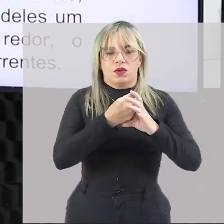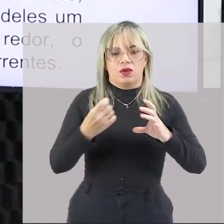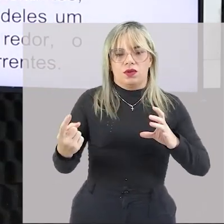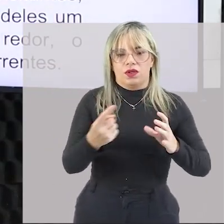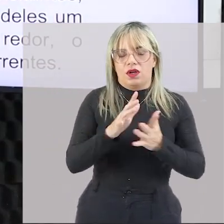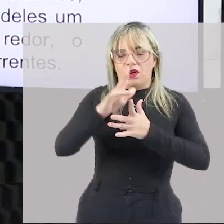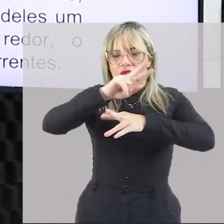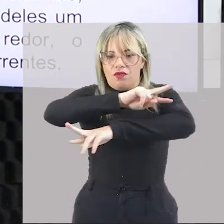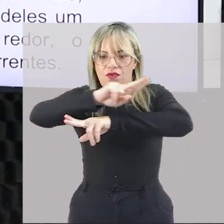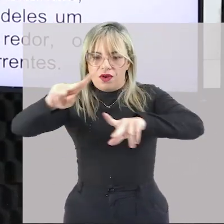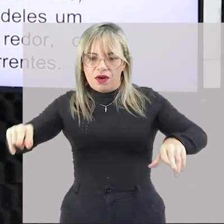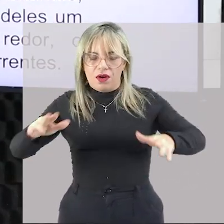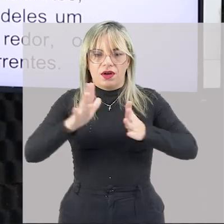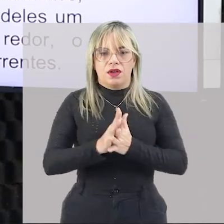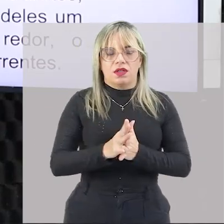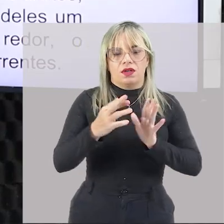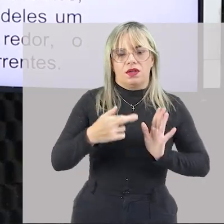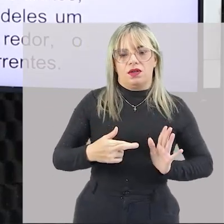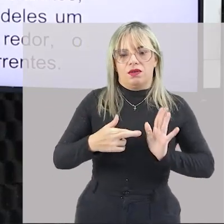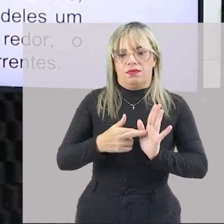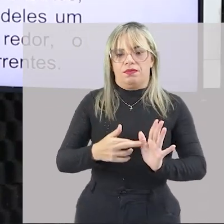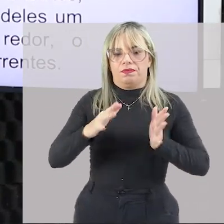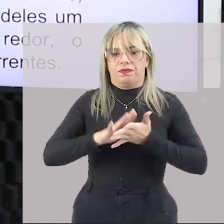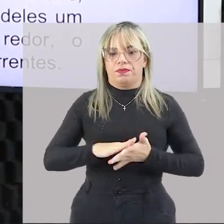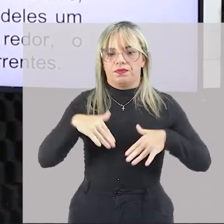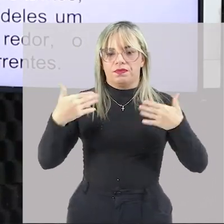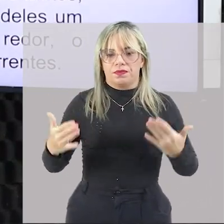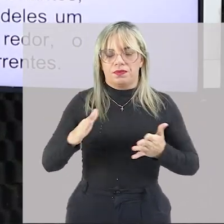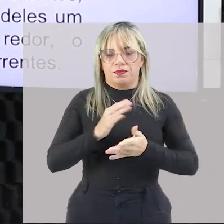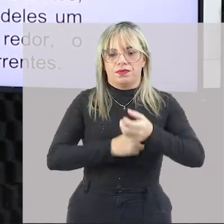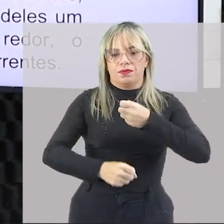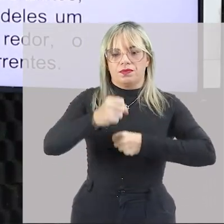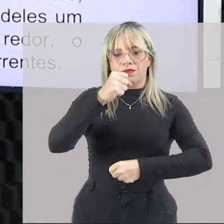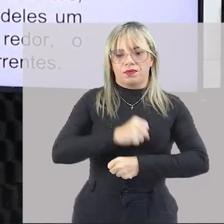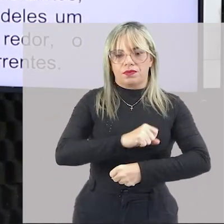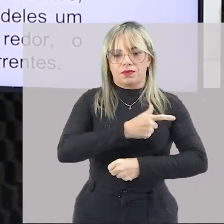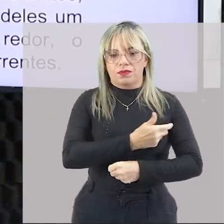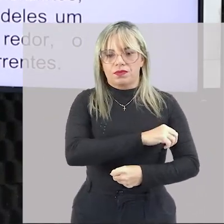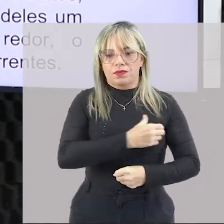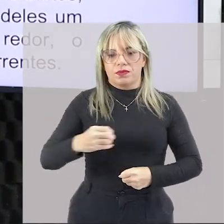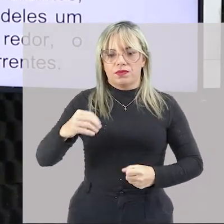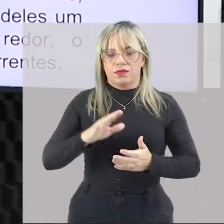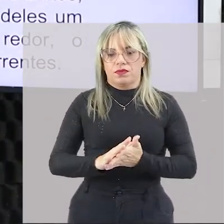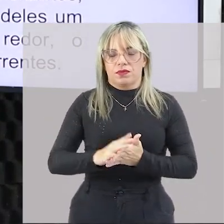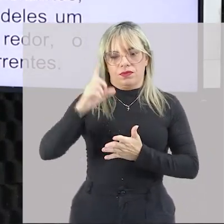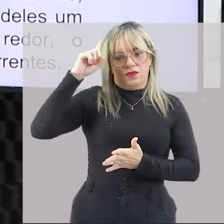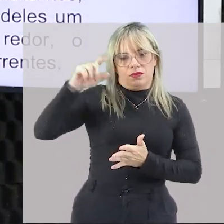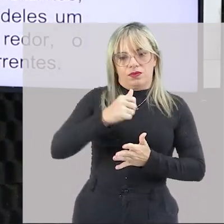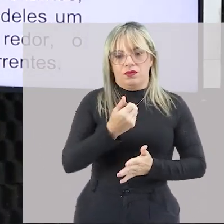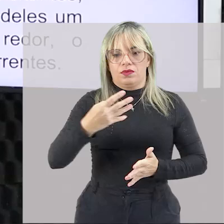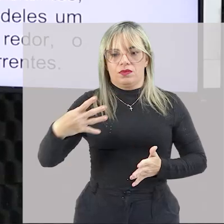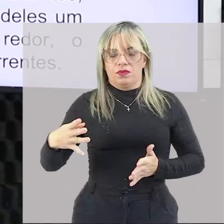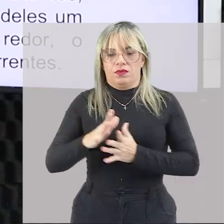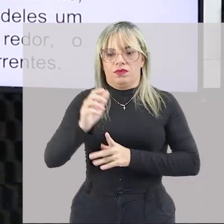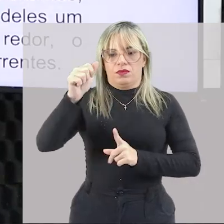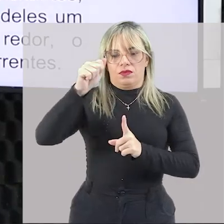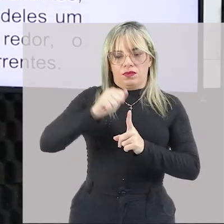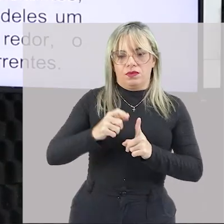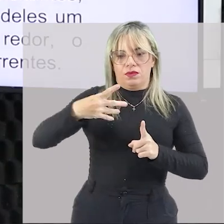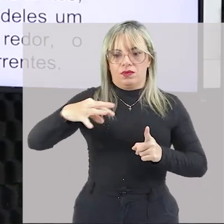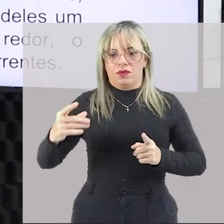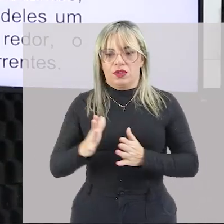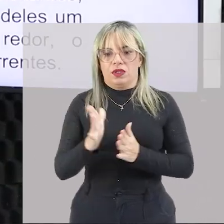tem inúmeras. Em 2010, de 14 de março a 31 de maio, um tempo bem